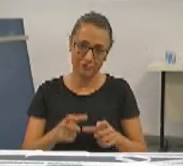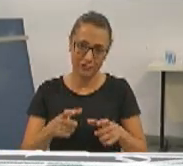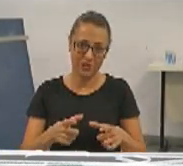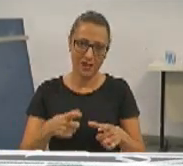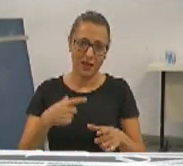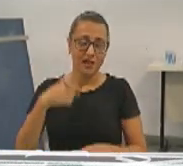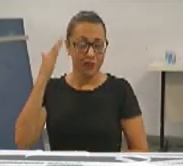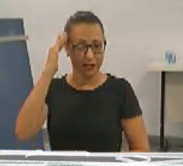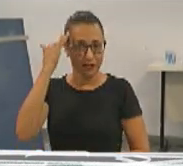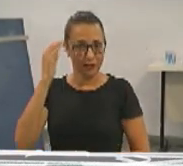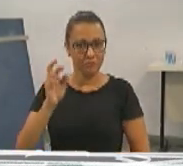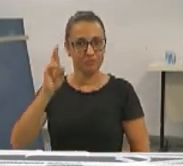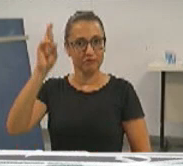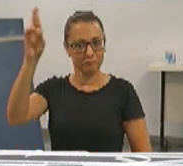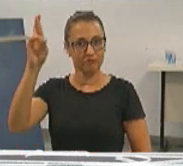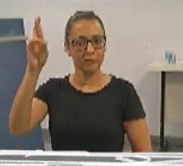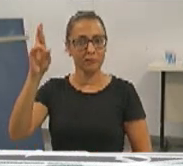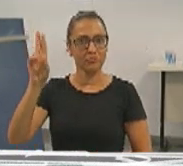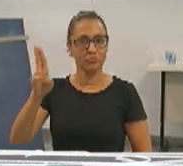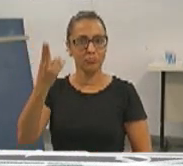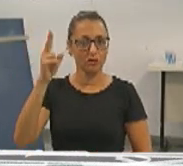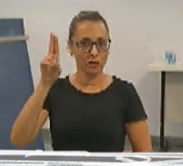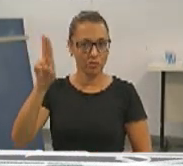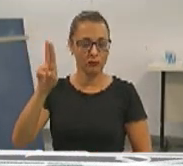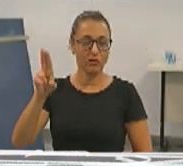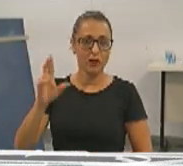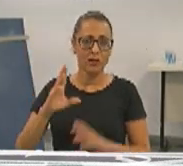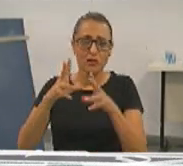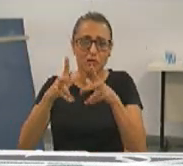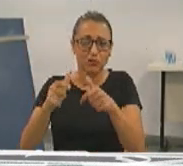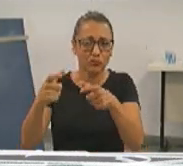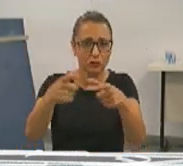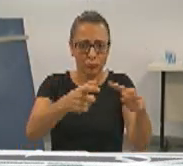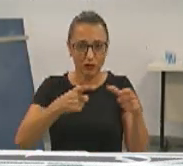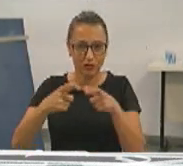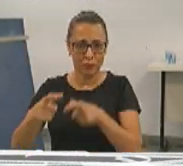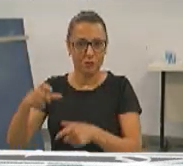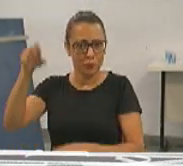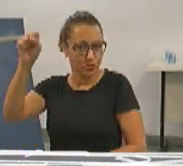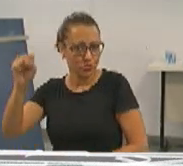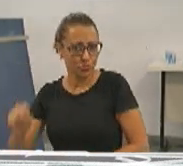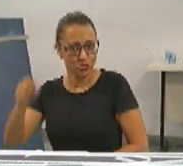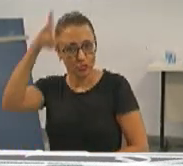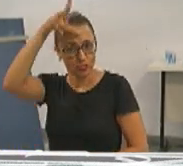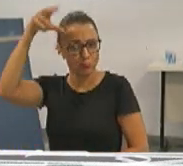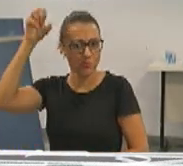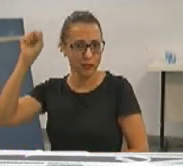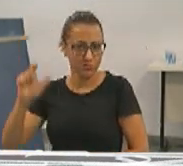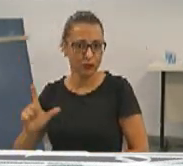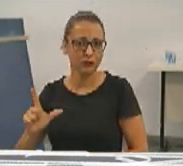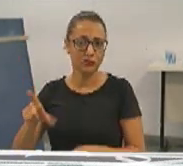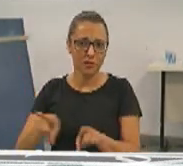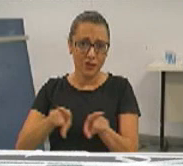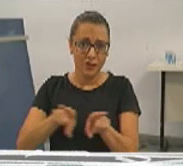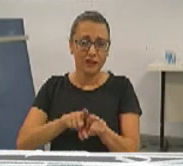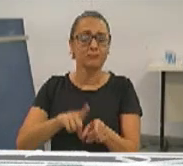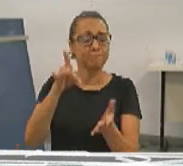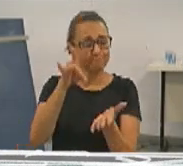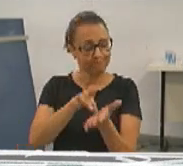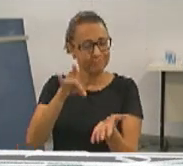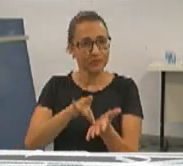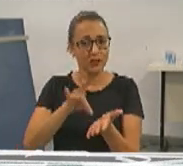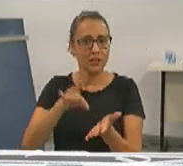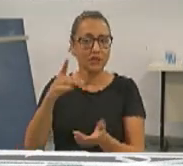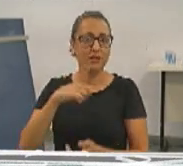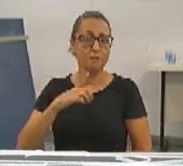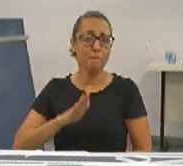HU para o Cone Sul do estado de Mato Grosso do Sul, e reconhecemos sua função social para o atendimento de mais de 800